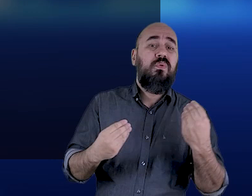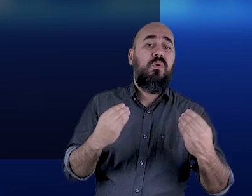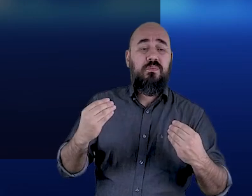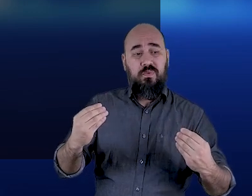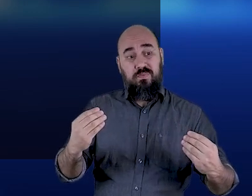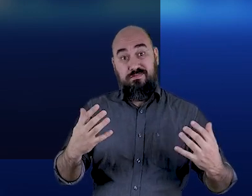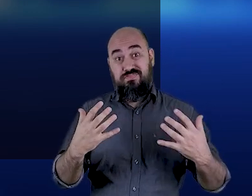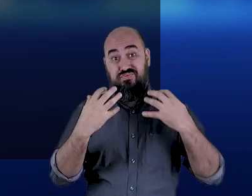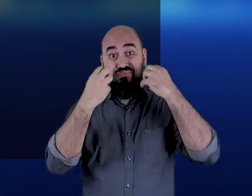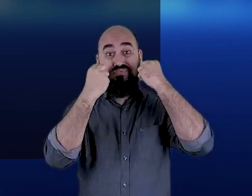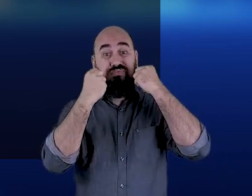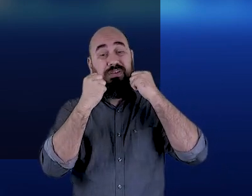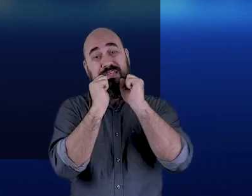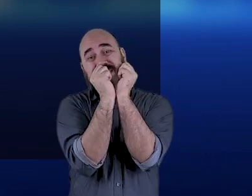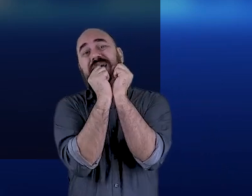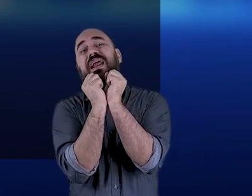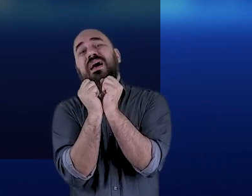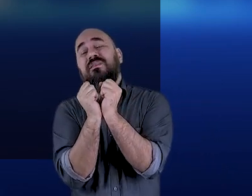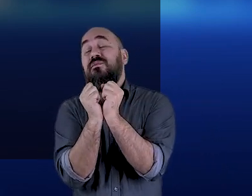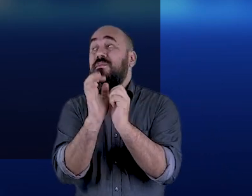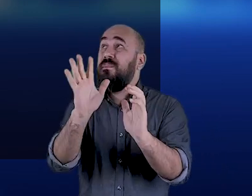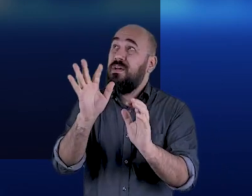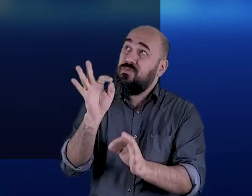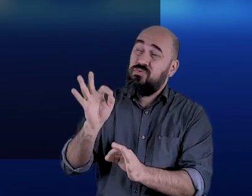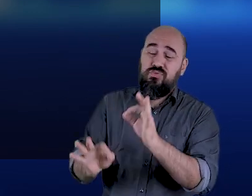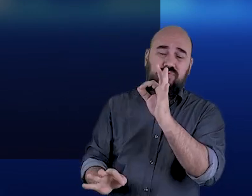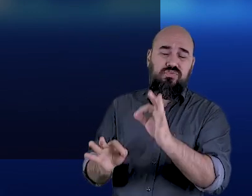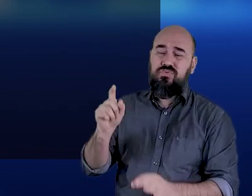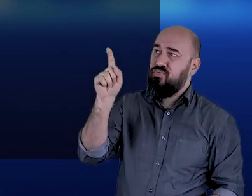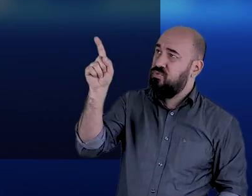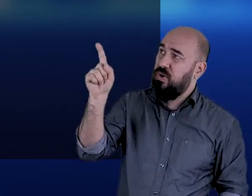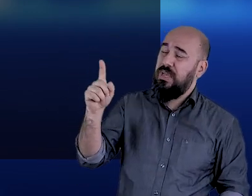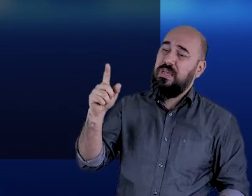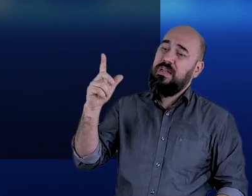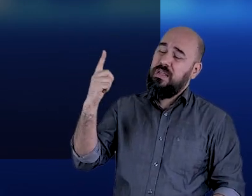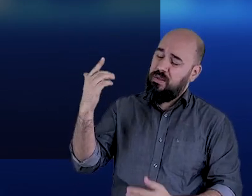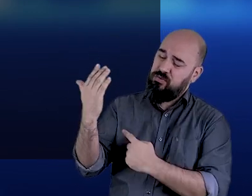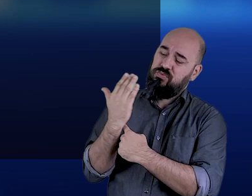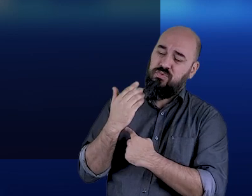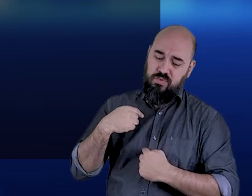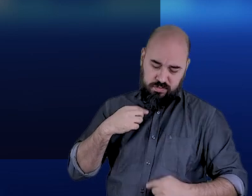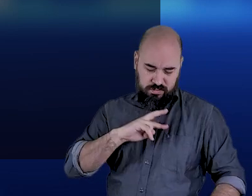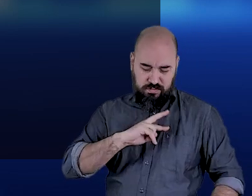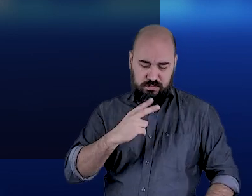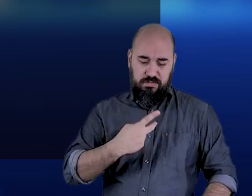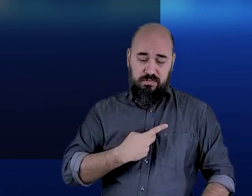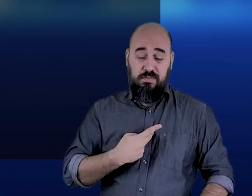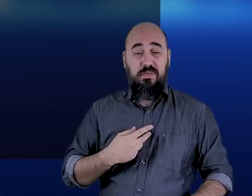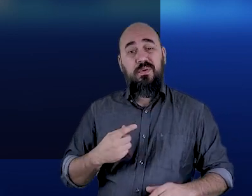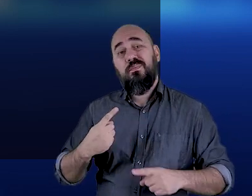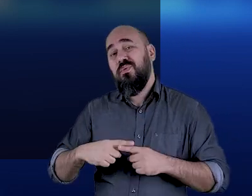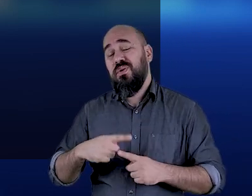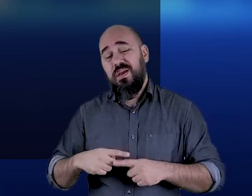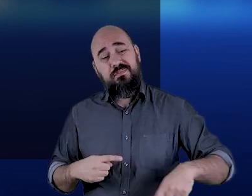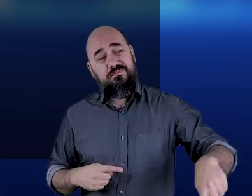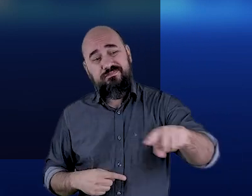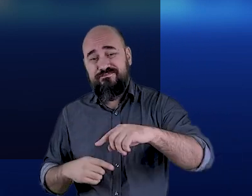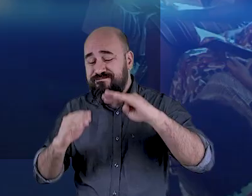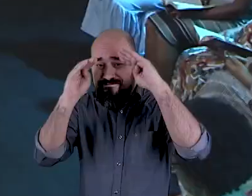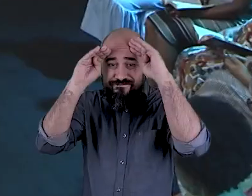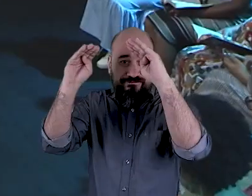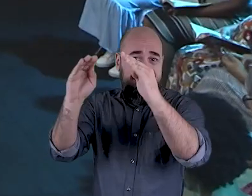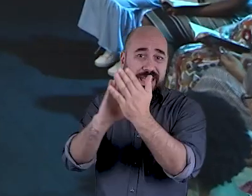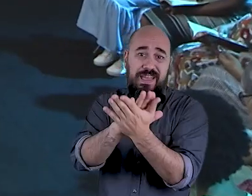vir sobre nós pois justo é o Senhor nosso Deus em todas as suas obras que faz pois não obedecemos a sua